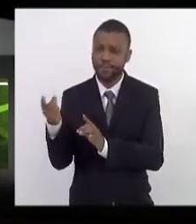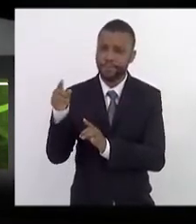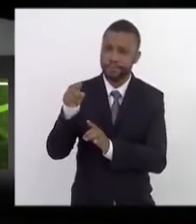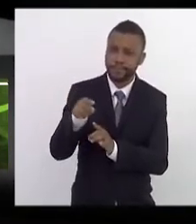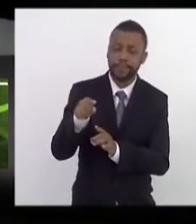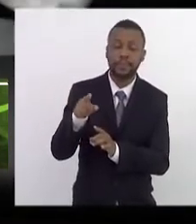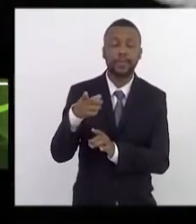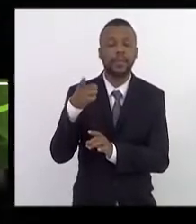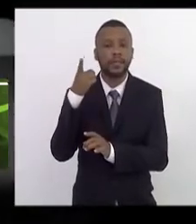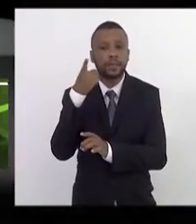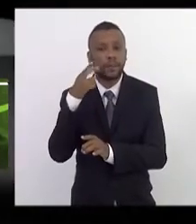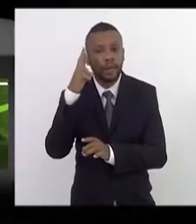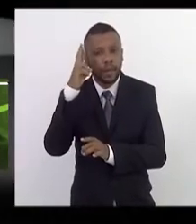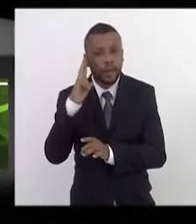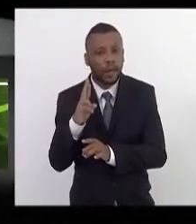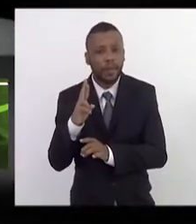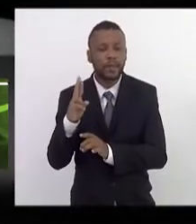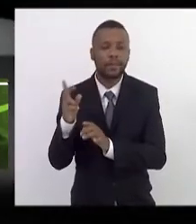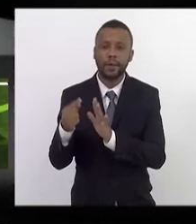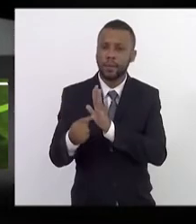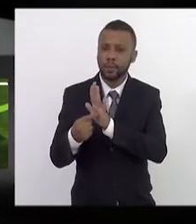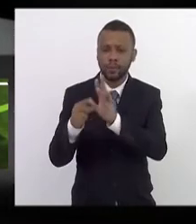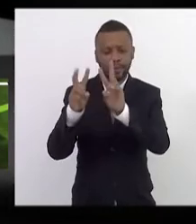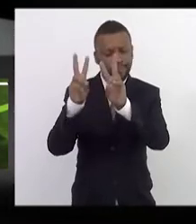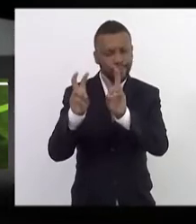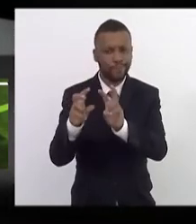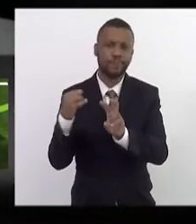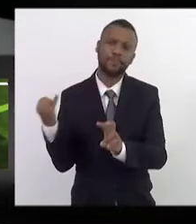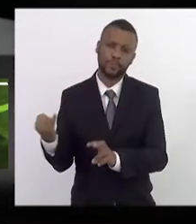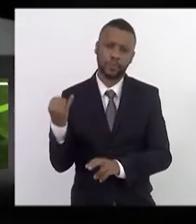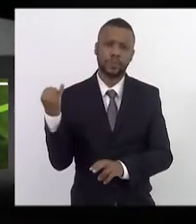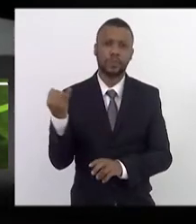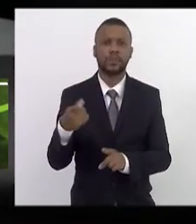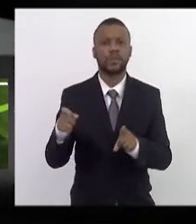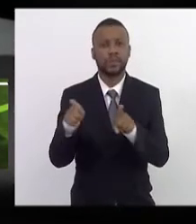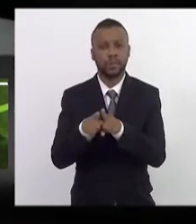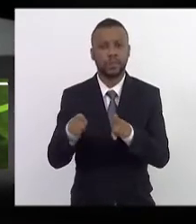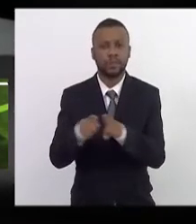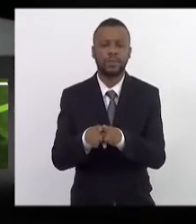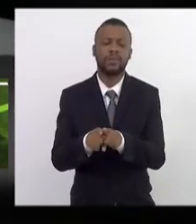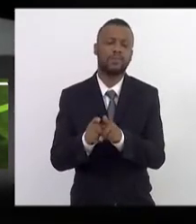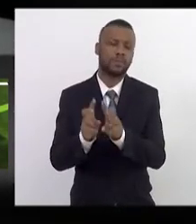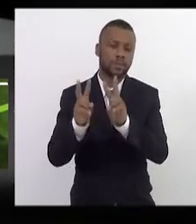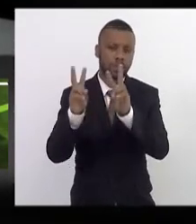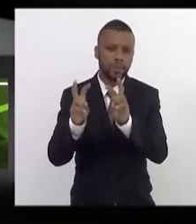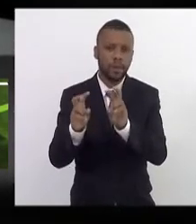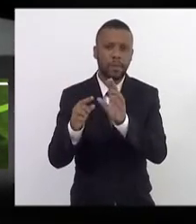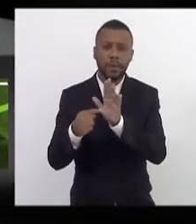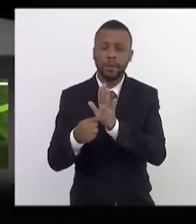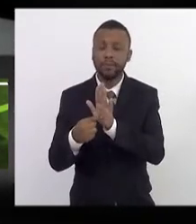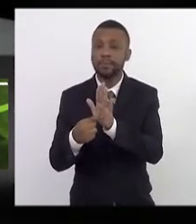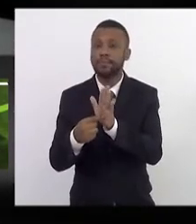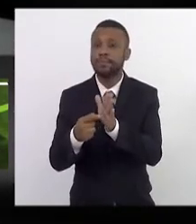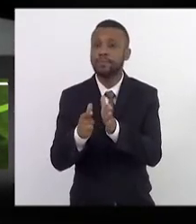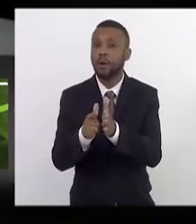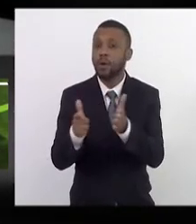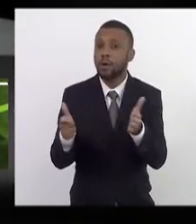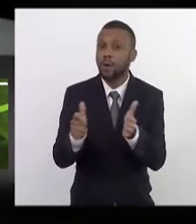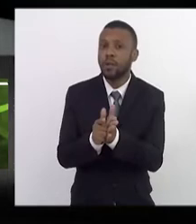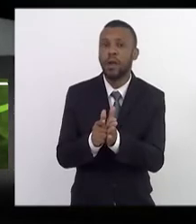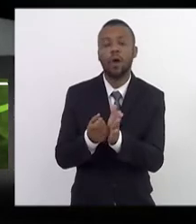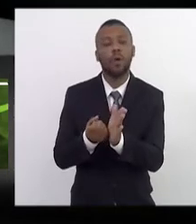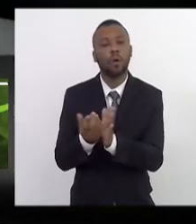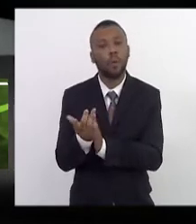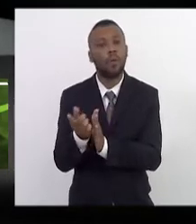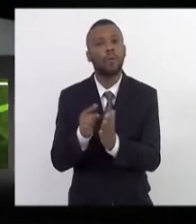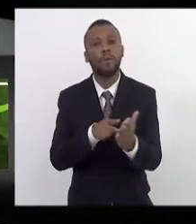trouxe um assunto muito relevante, que inclusive foi tema de uma abordagem do jornal O Globo, onde trouxe